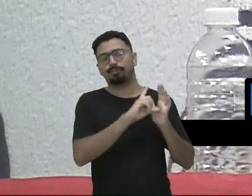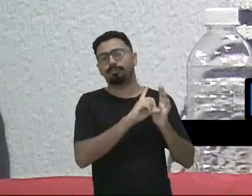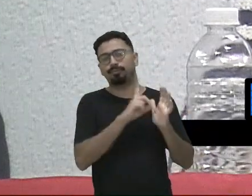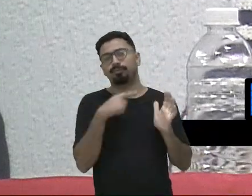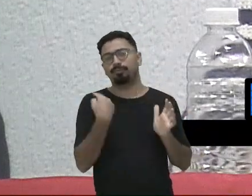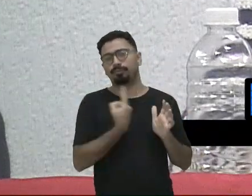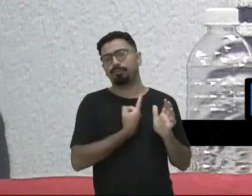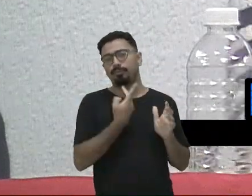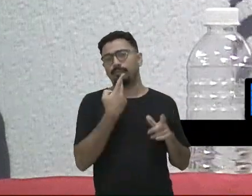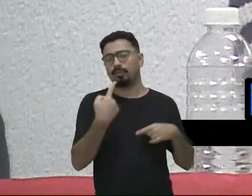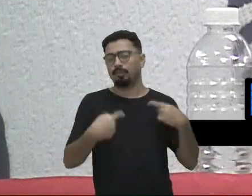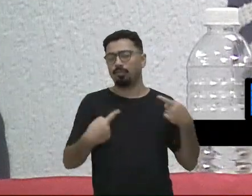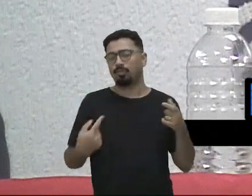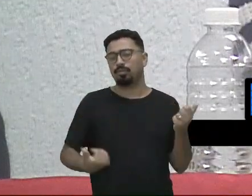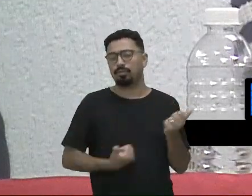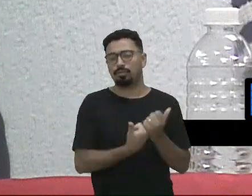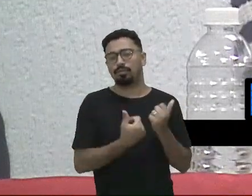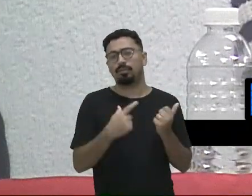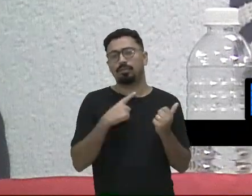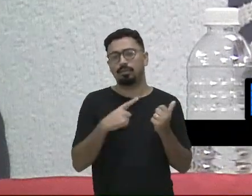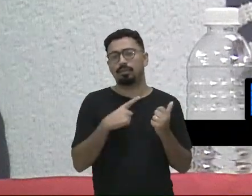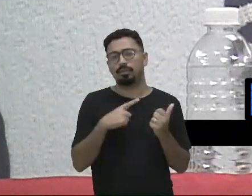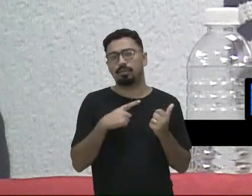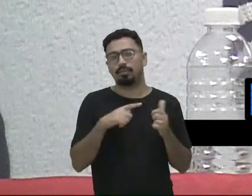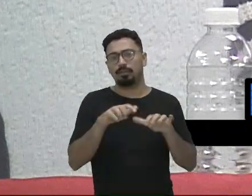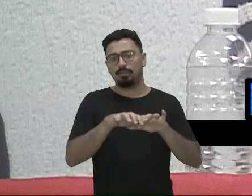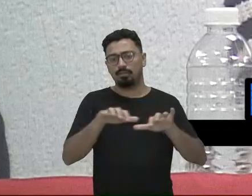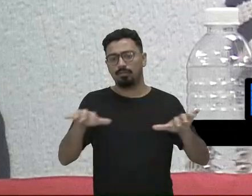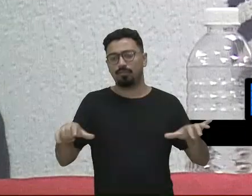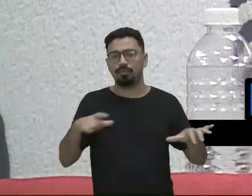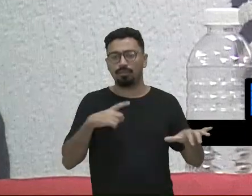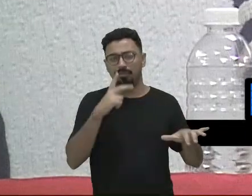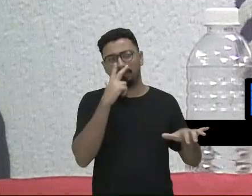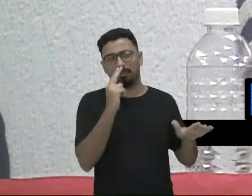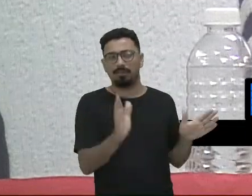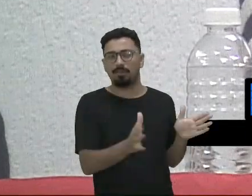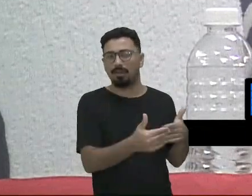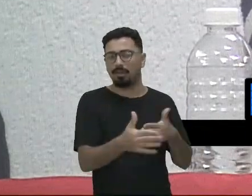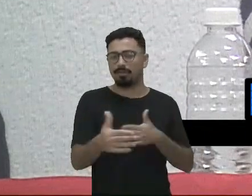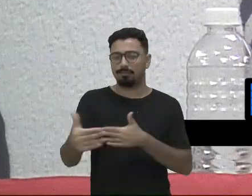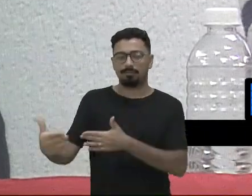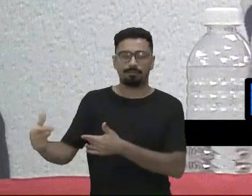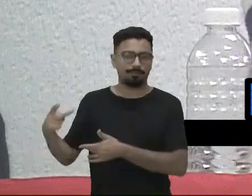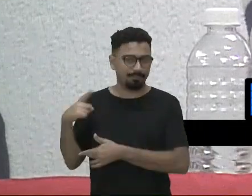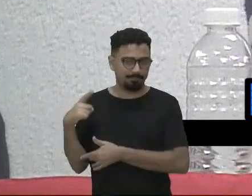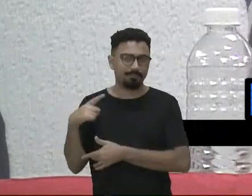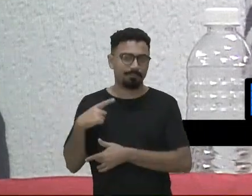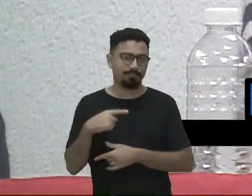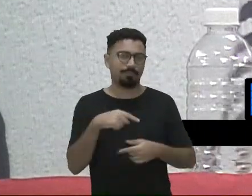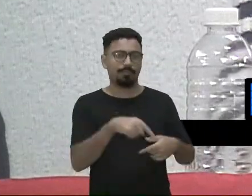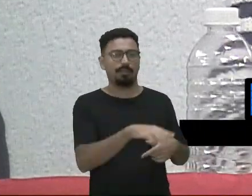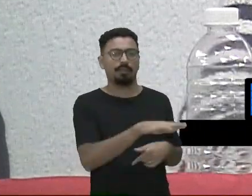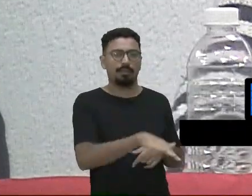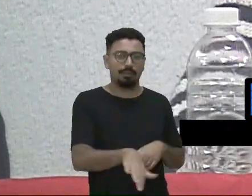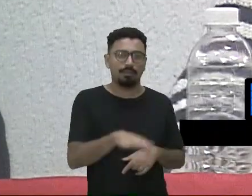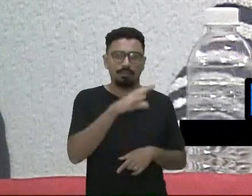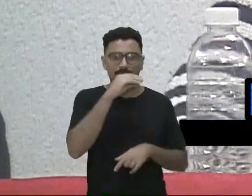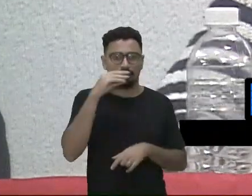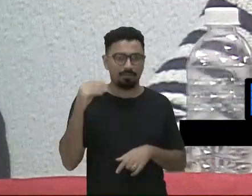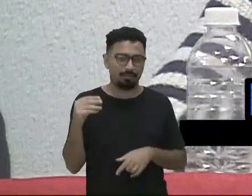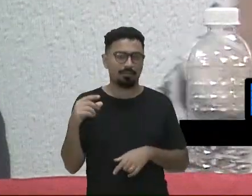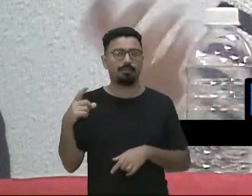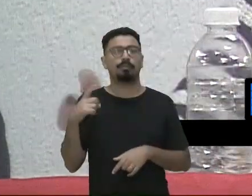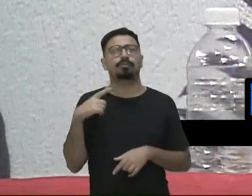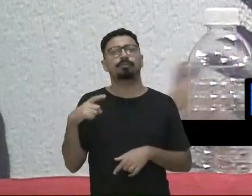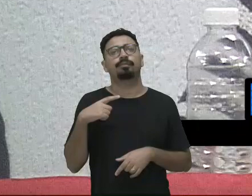a política de assistência, ela dividia a sua atuação em caixinhas, né? Então, é a política de criança e adolescente,